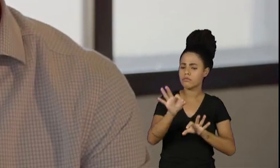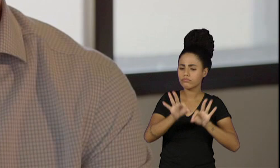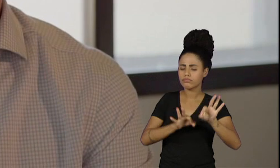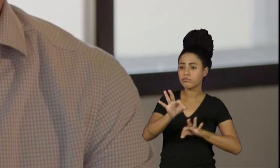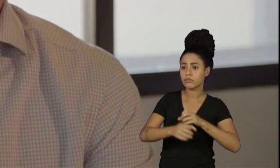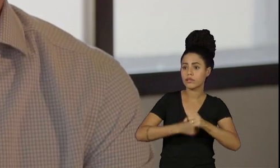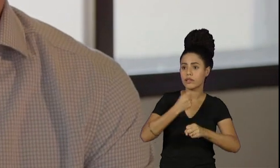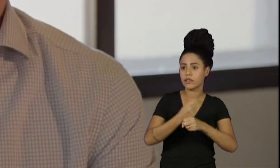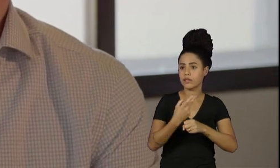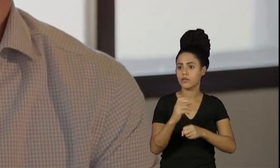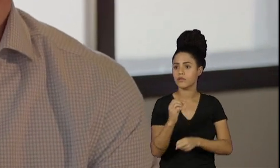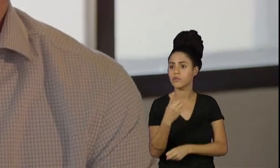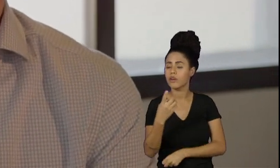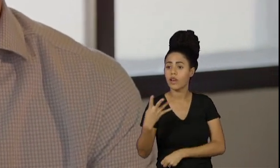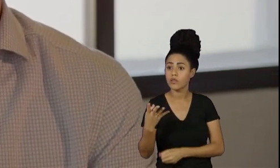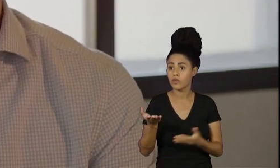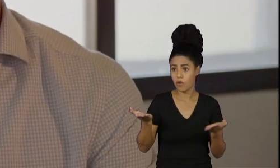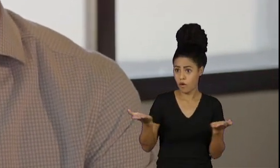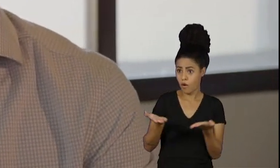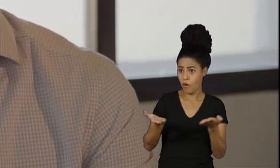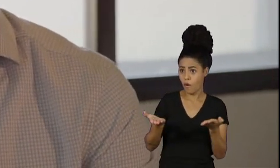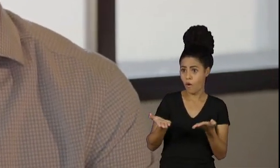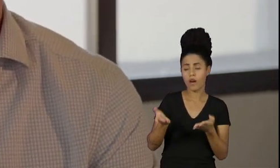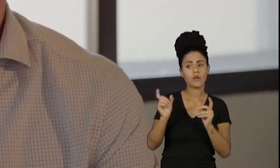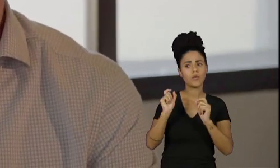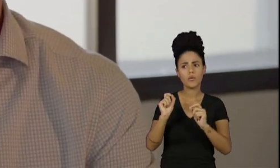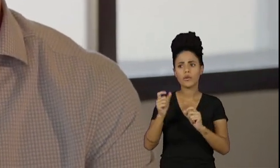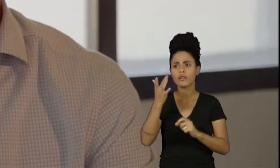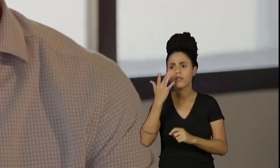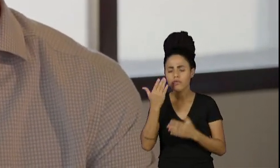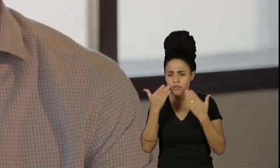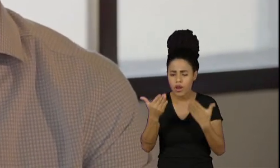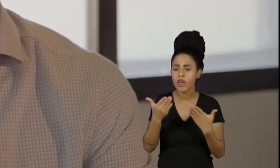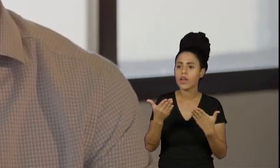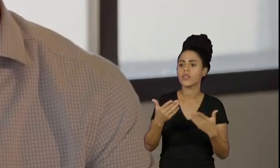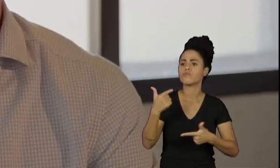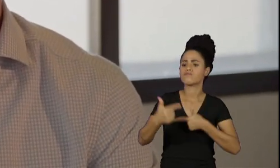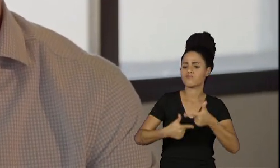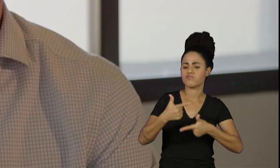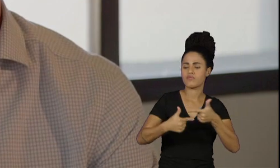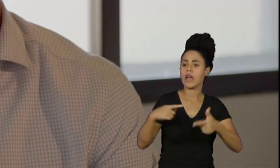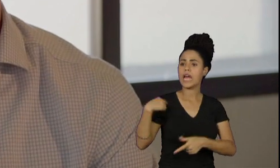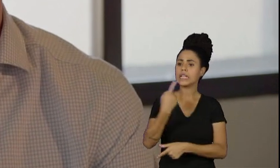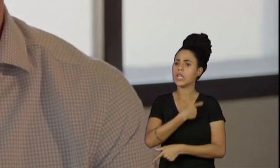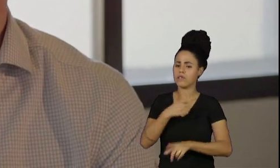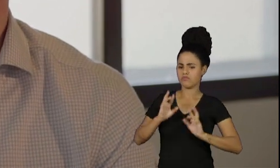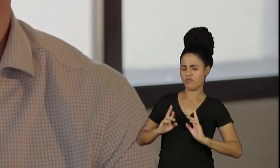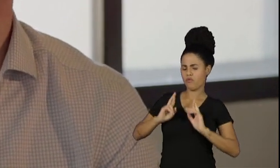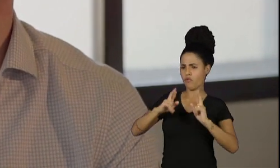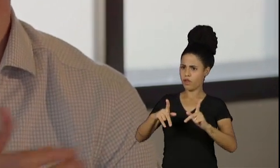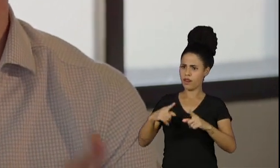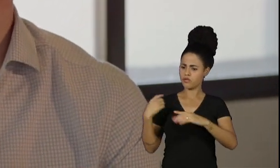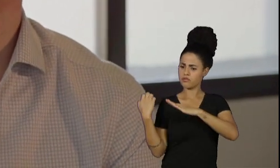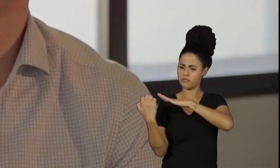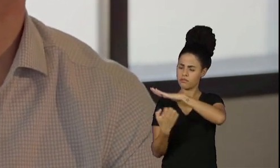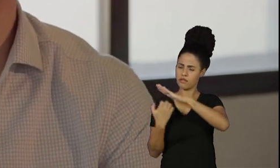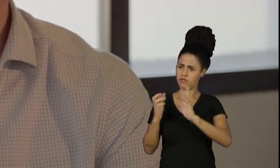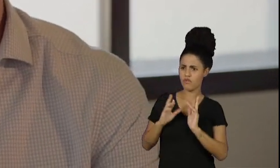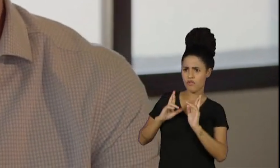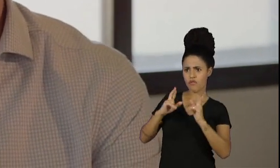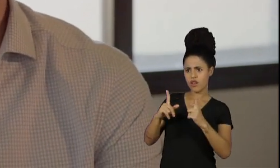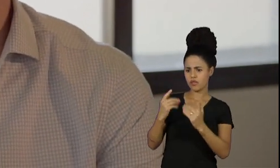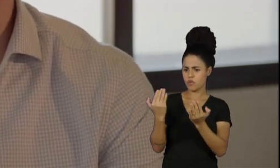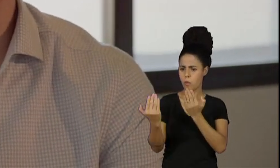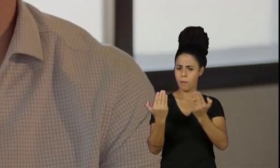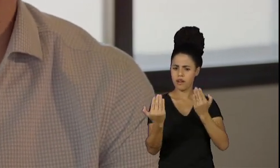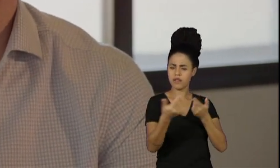2014. O que está acontecendo agora é que no mercado nós somos diferentes e eu acredito que isso é uma vantagem em relação às outras empresas do